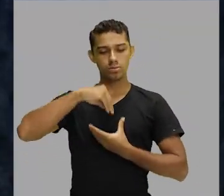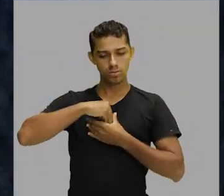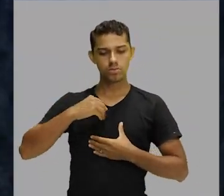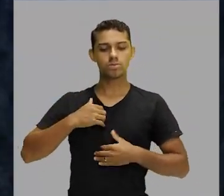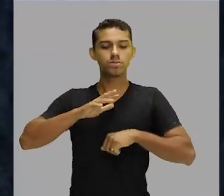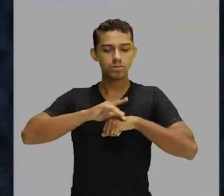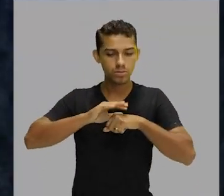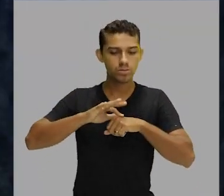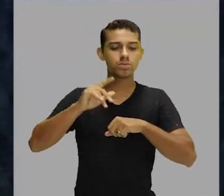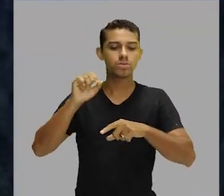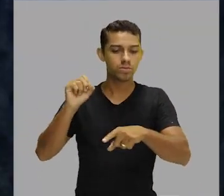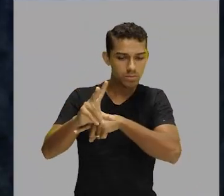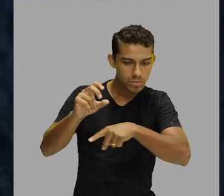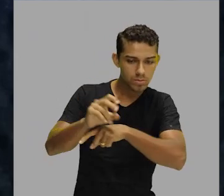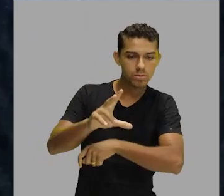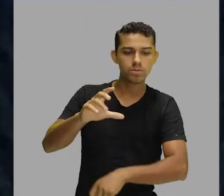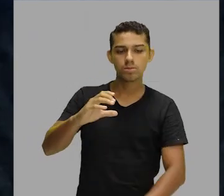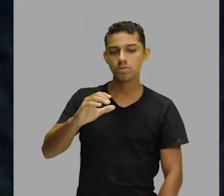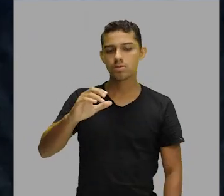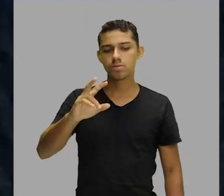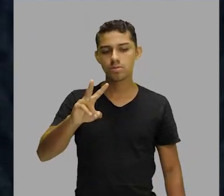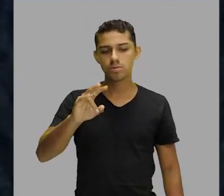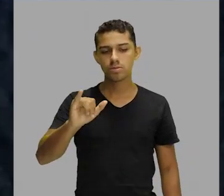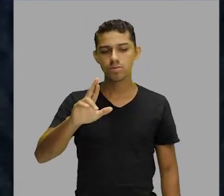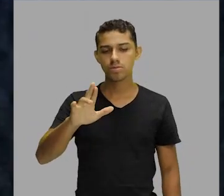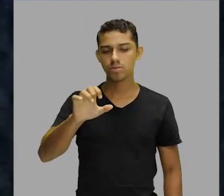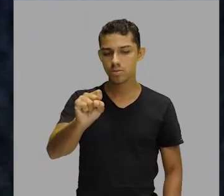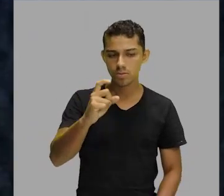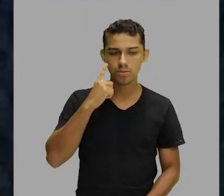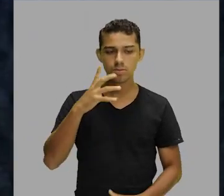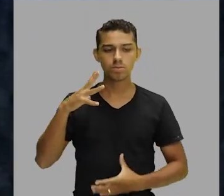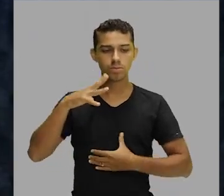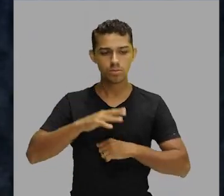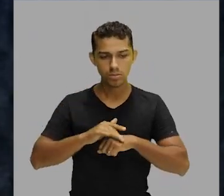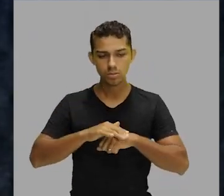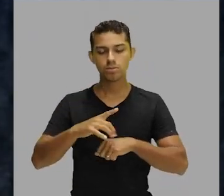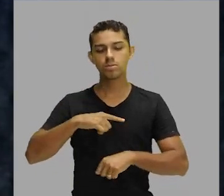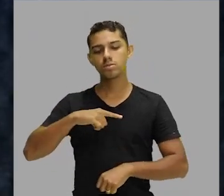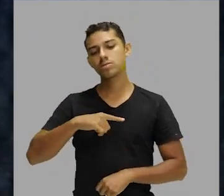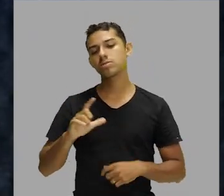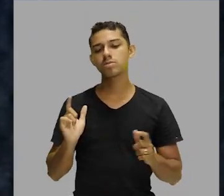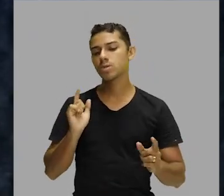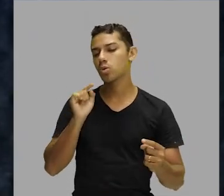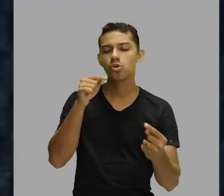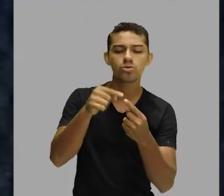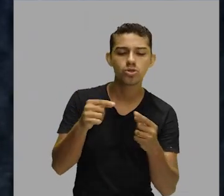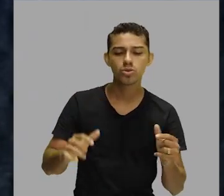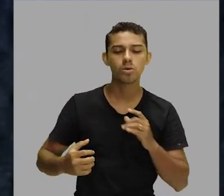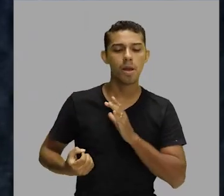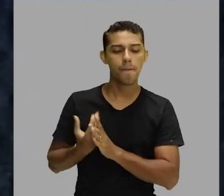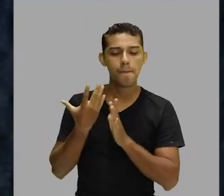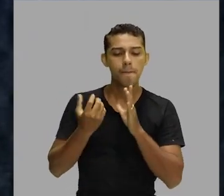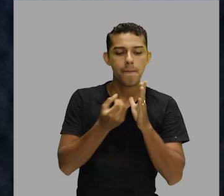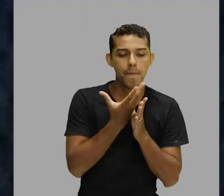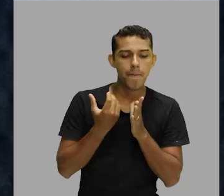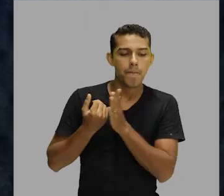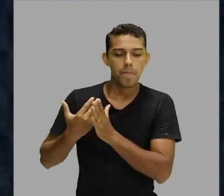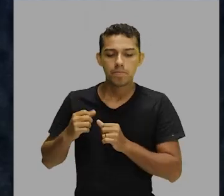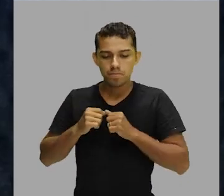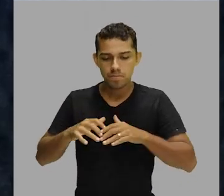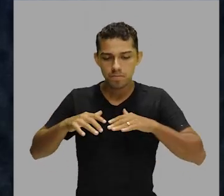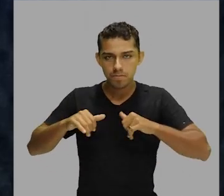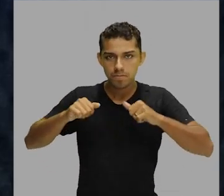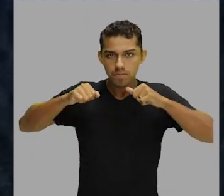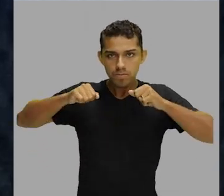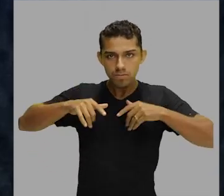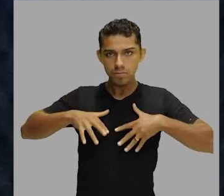vivos que os vírus carregam, né? Que é o fato de eles terem o objetivo de se reproduzir. O problema é que quando o